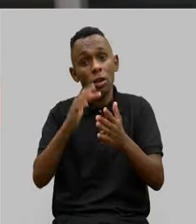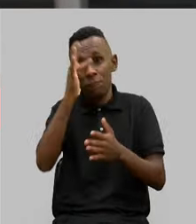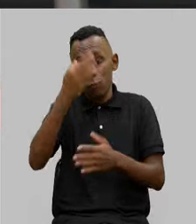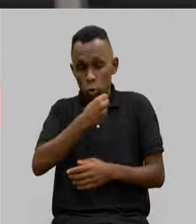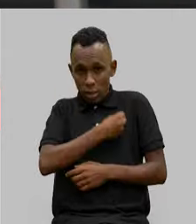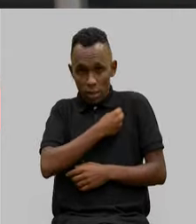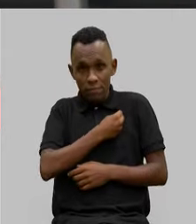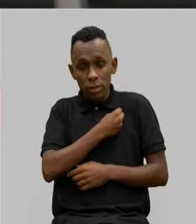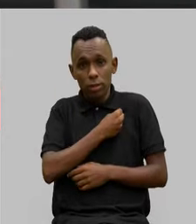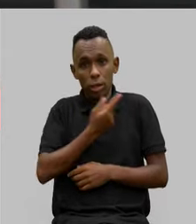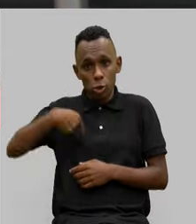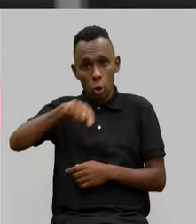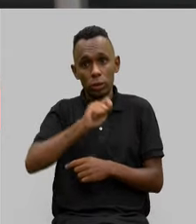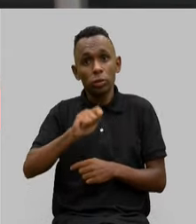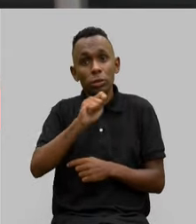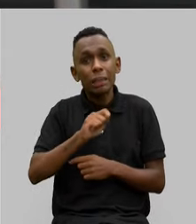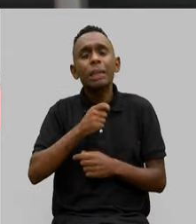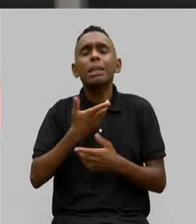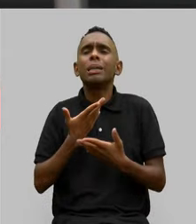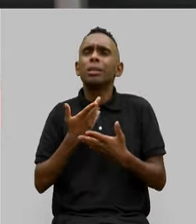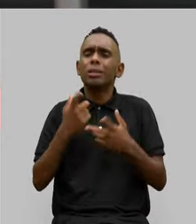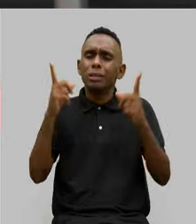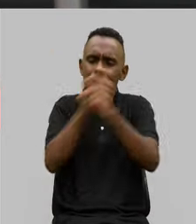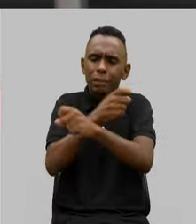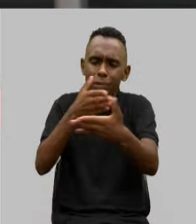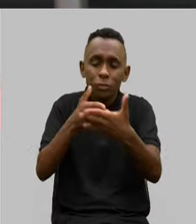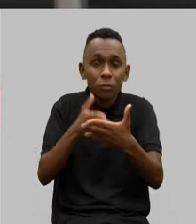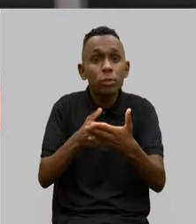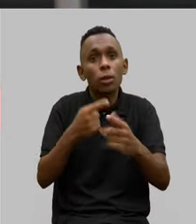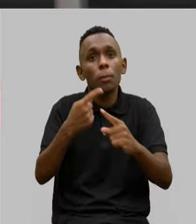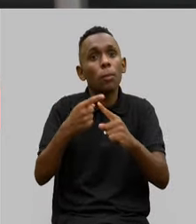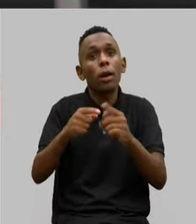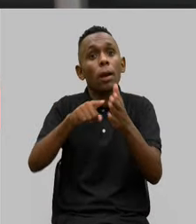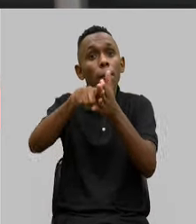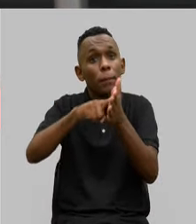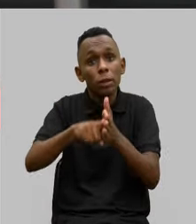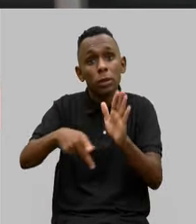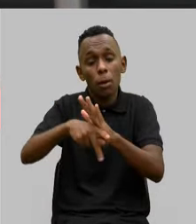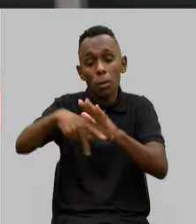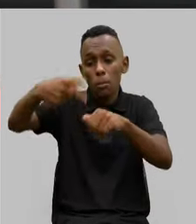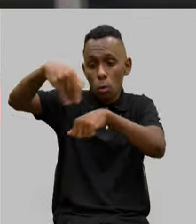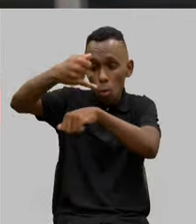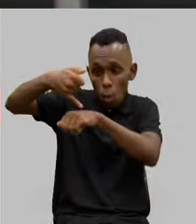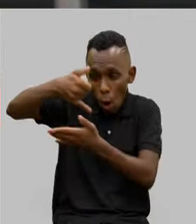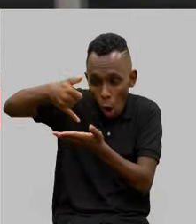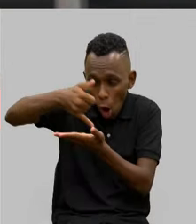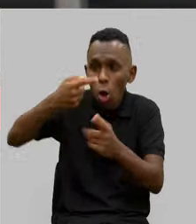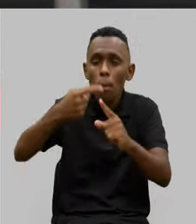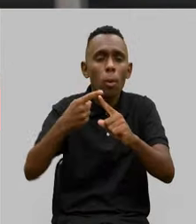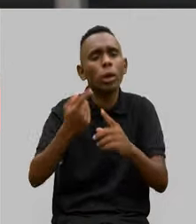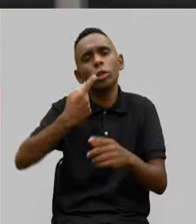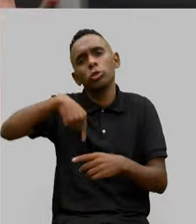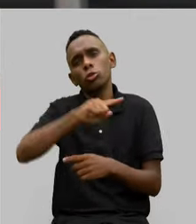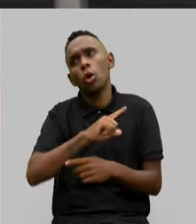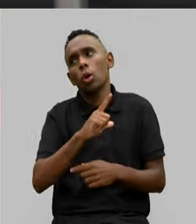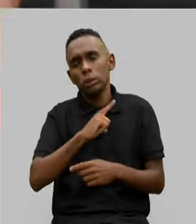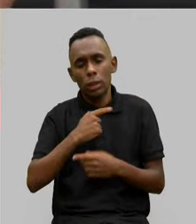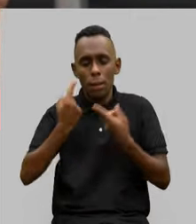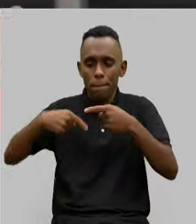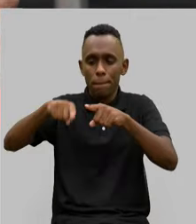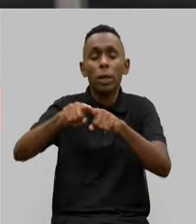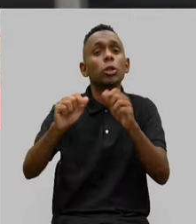vida ela teve uma dificuldade bizarra com relação a fazer pesquisa do próprio óleo porque a gente tem a parceria com